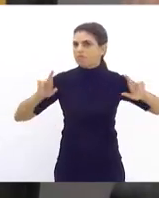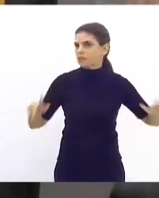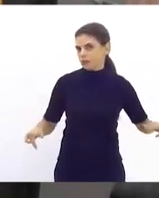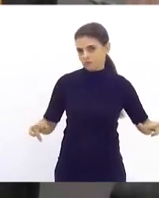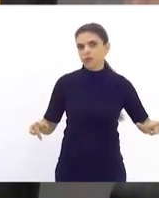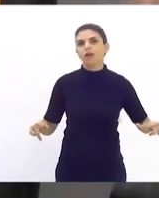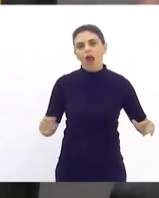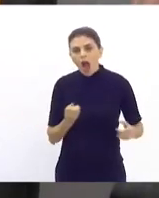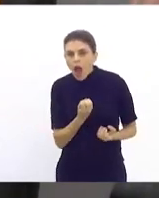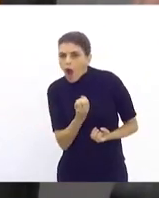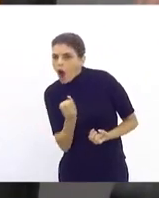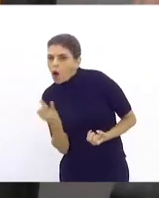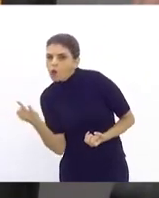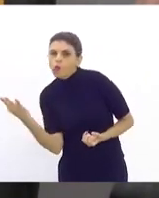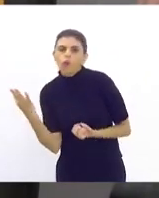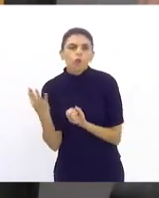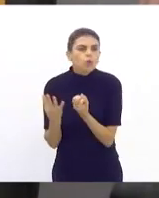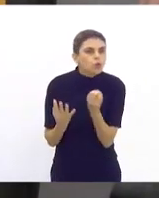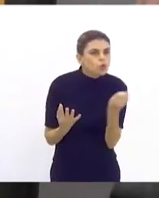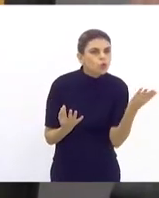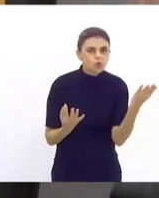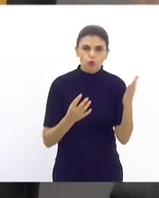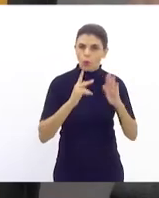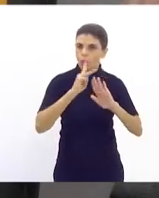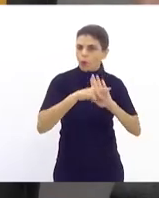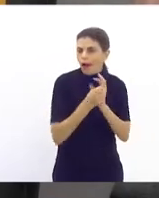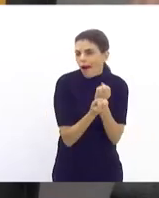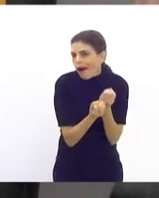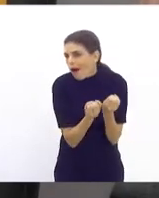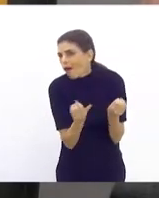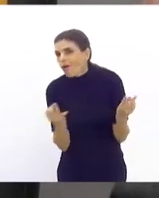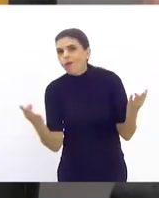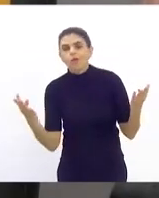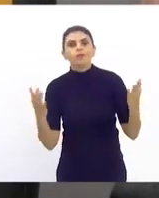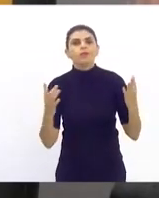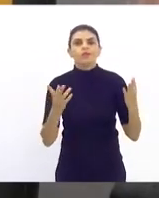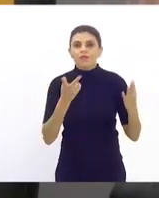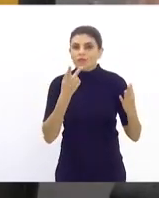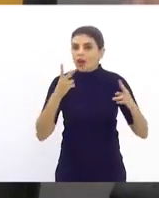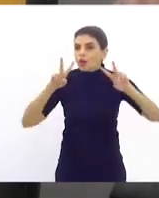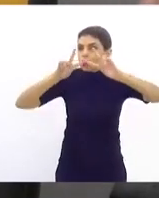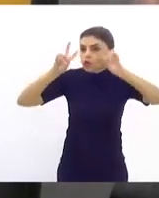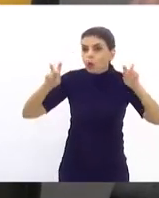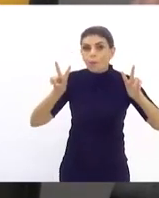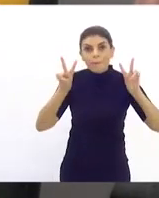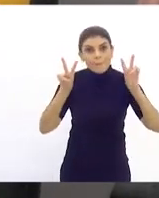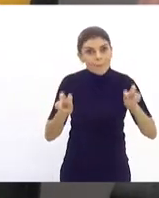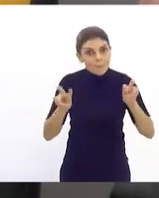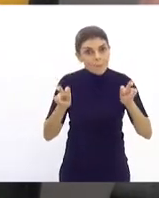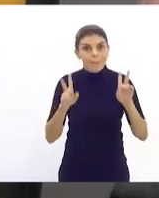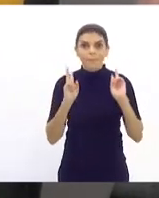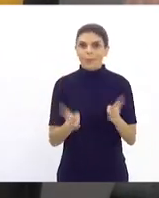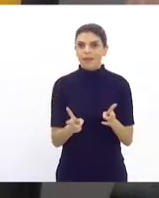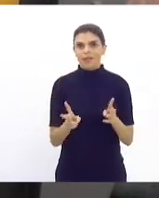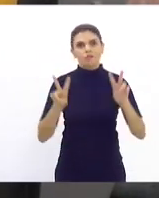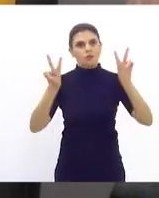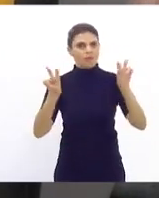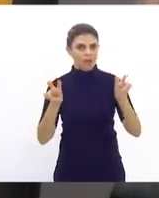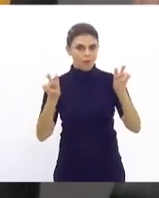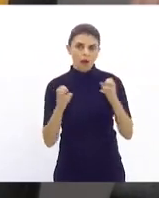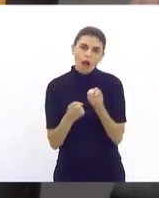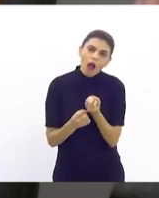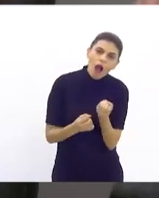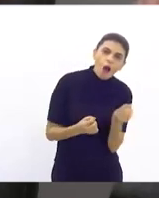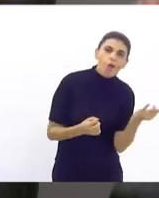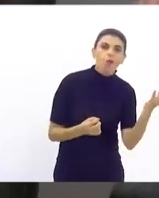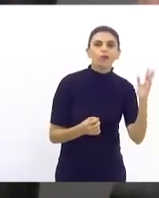Perfeito. Alguns projetos, ou alguns PLs, eles falam sobre, versam sobre o mesmo tema, mas alguns